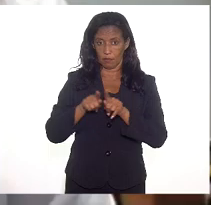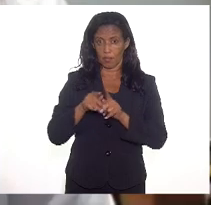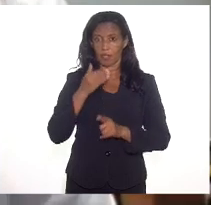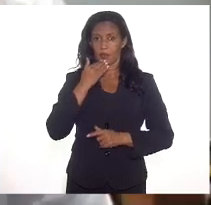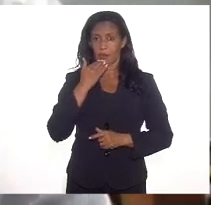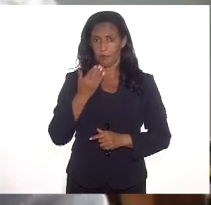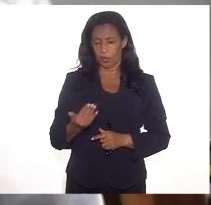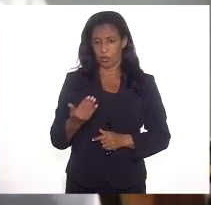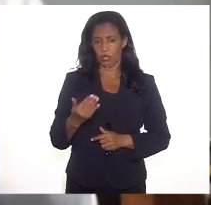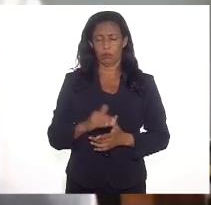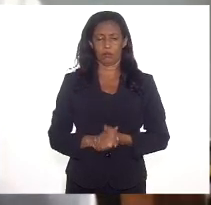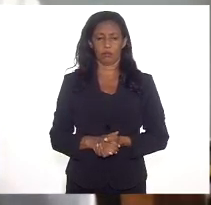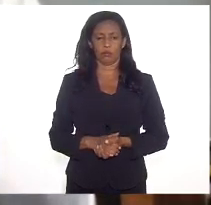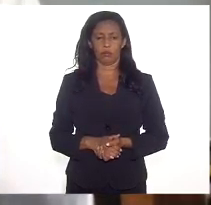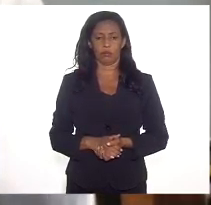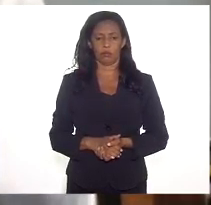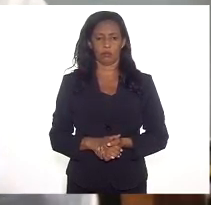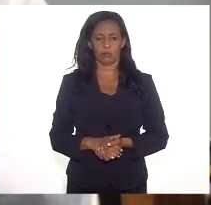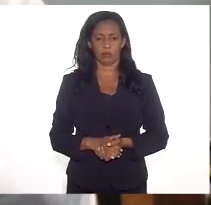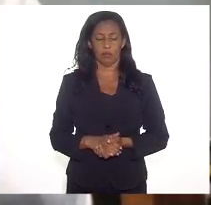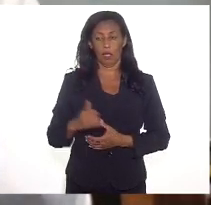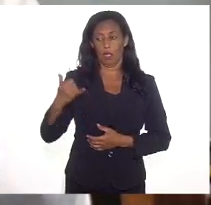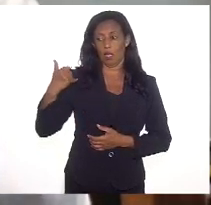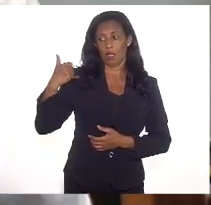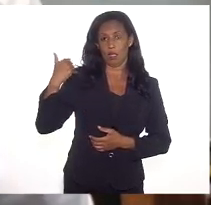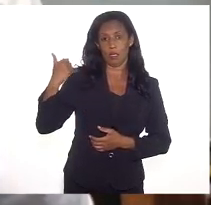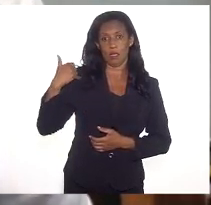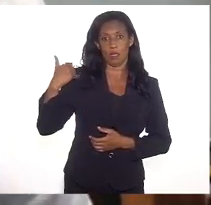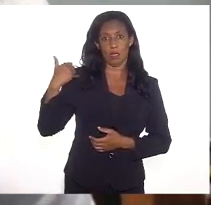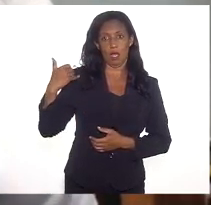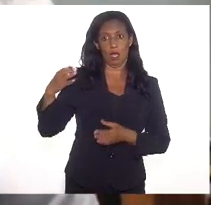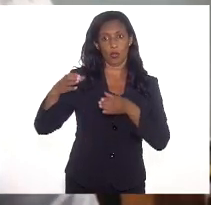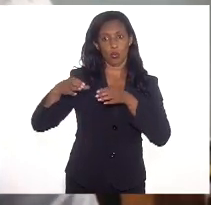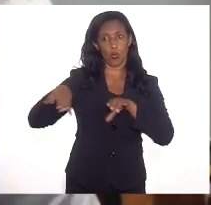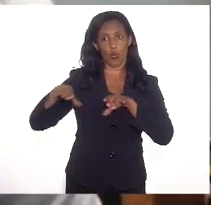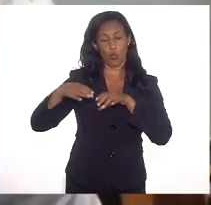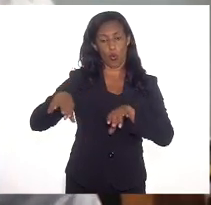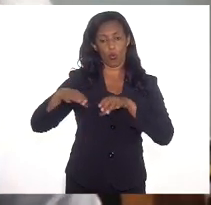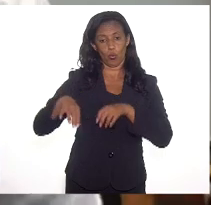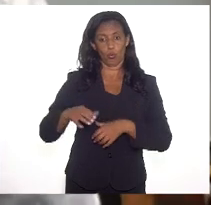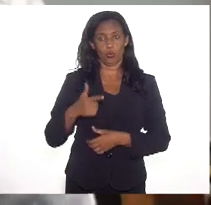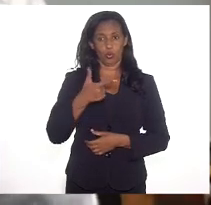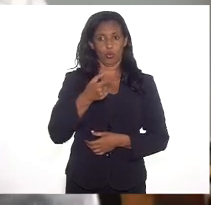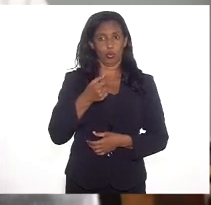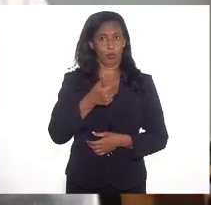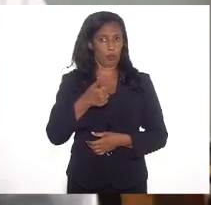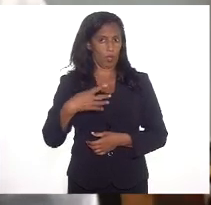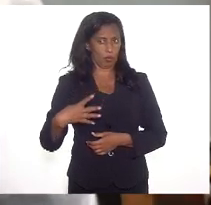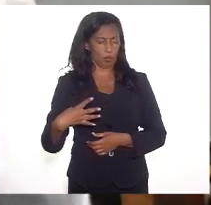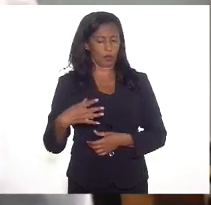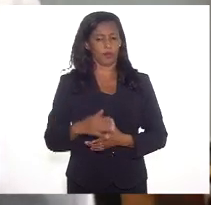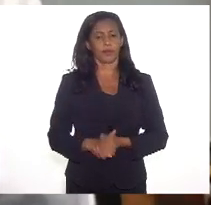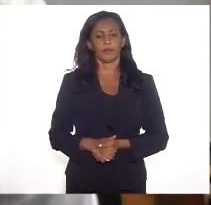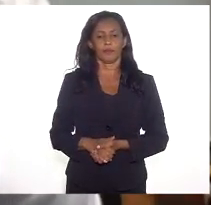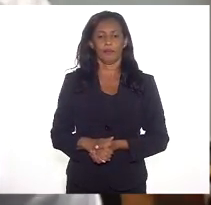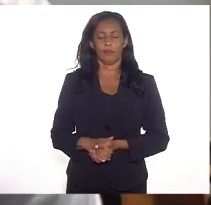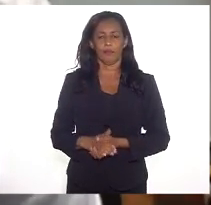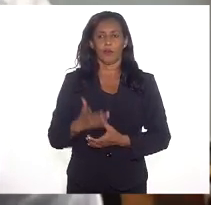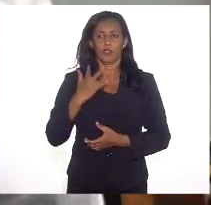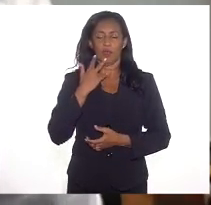sua, a questão da idade do concurso da CFSD 2014. A gente avançou em relação ao